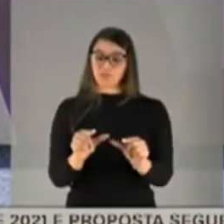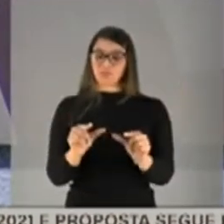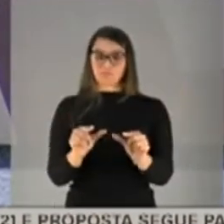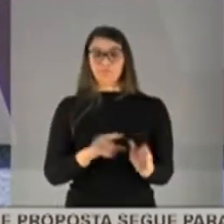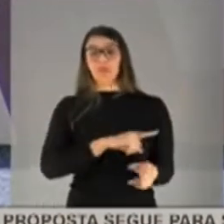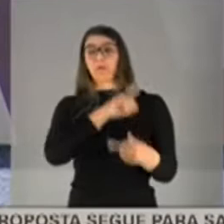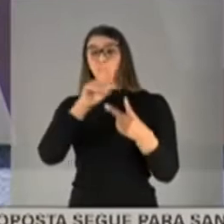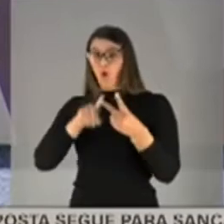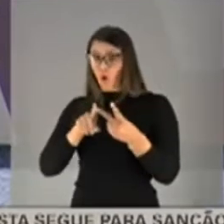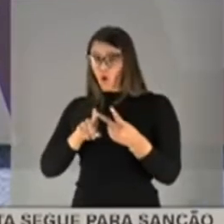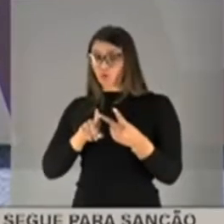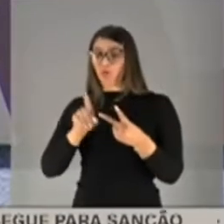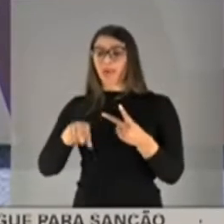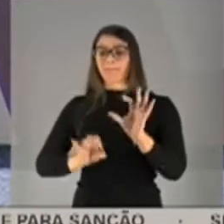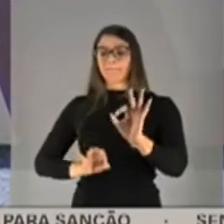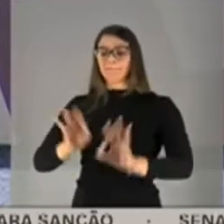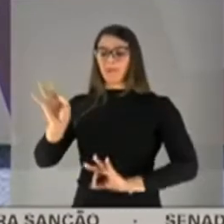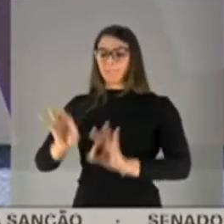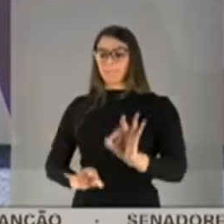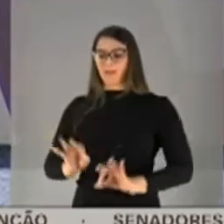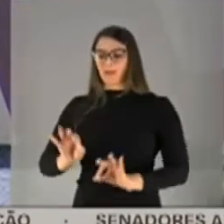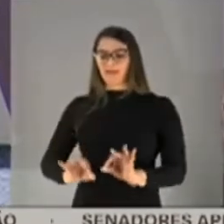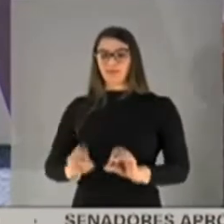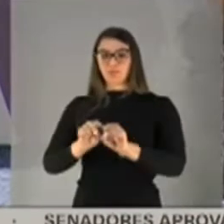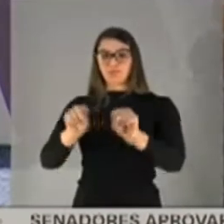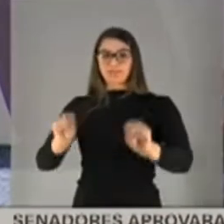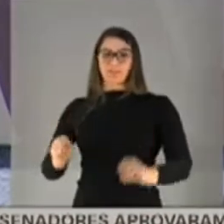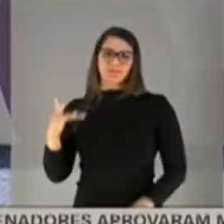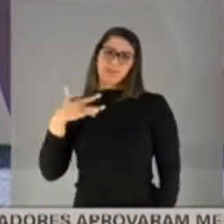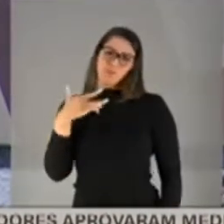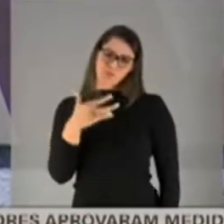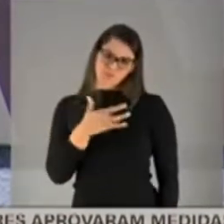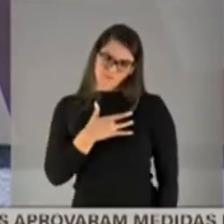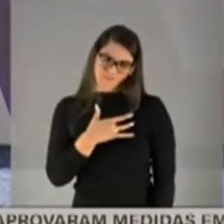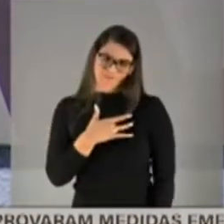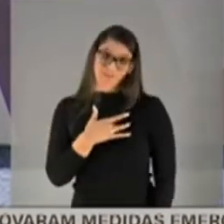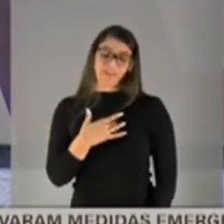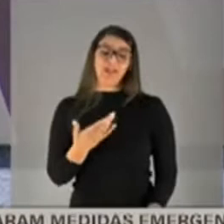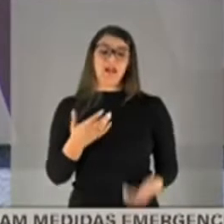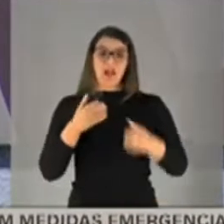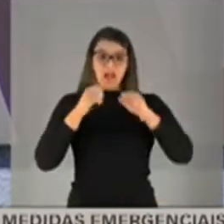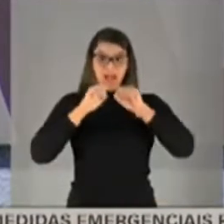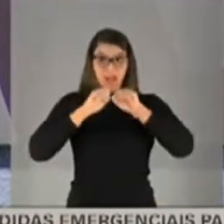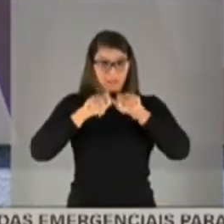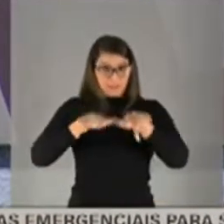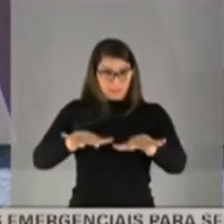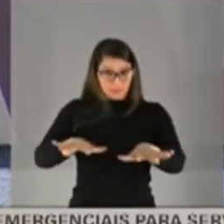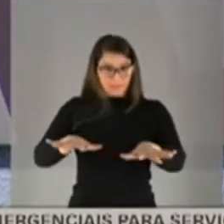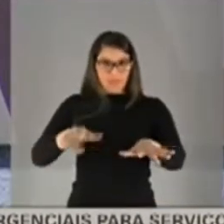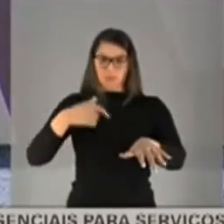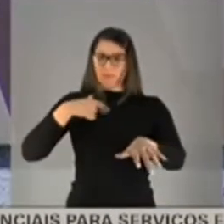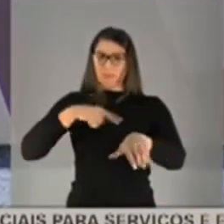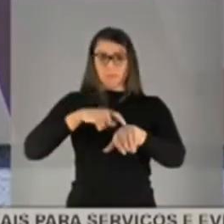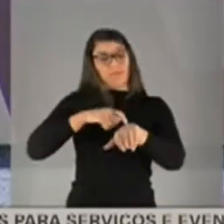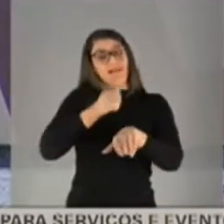outra parte, que é a preparação do sistema de saúde, não é? A pandemia foi anunciada, a epidemia, o surto, naquele momento era